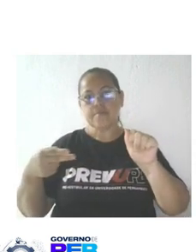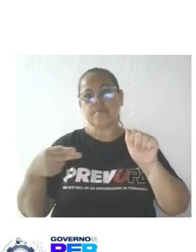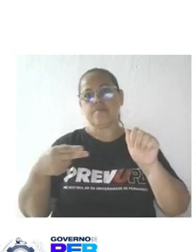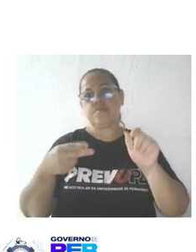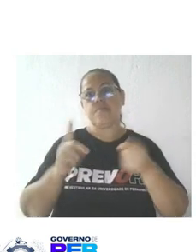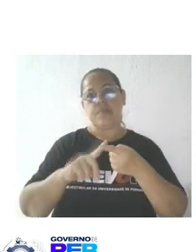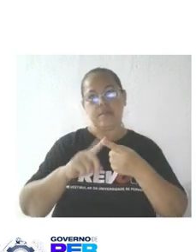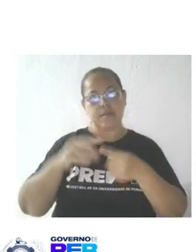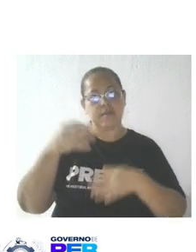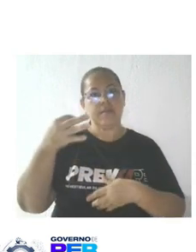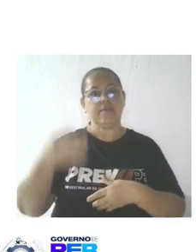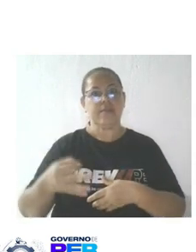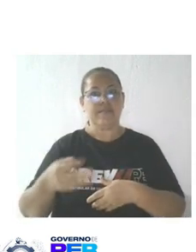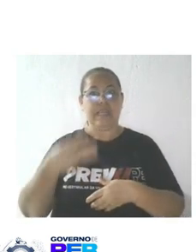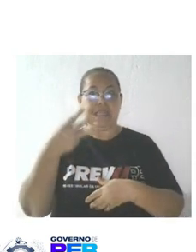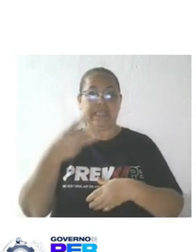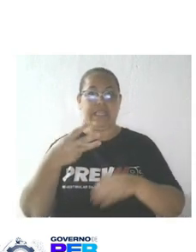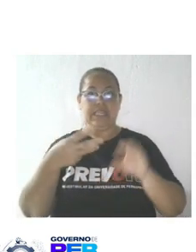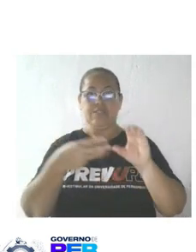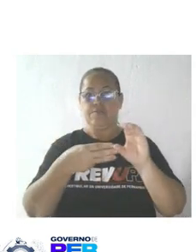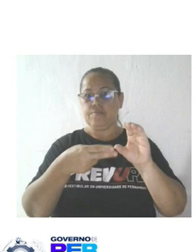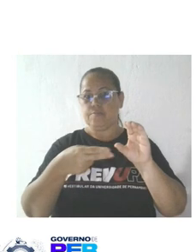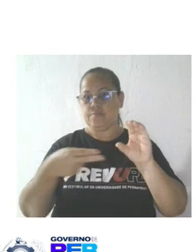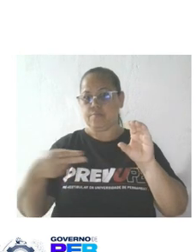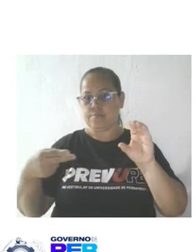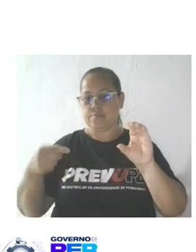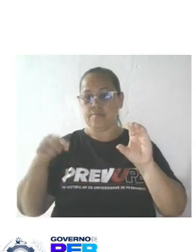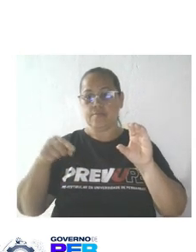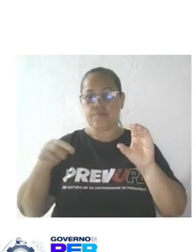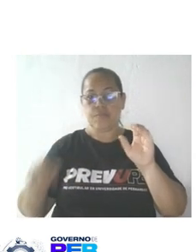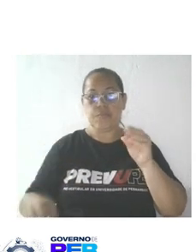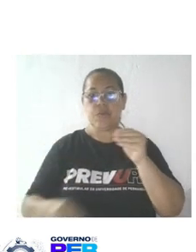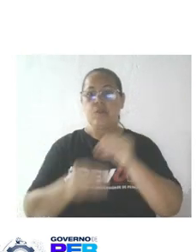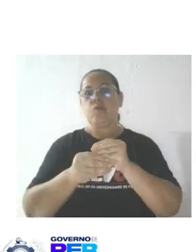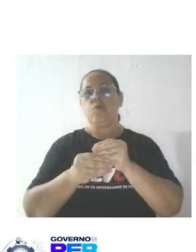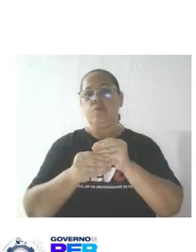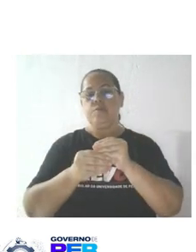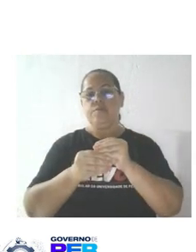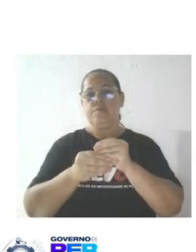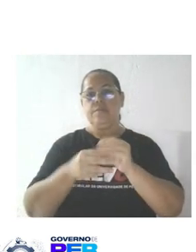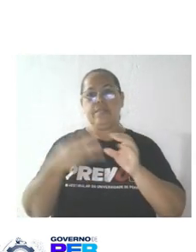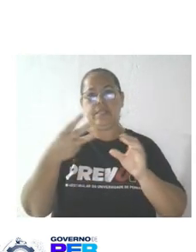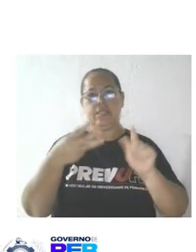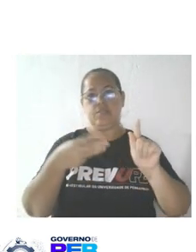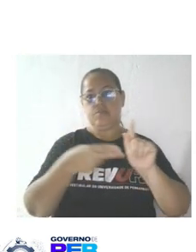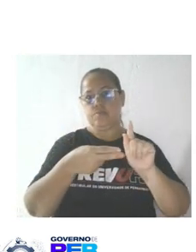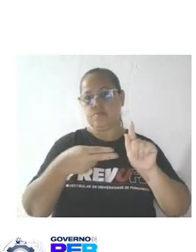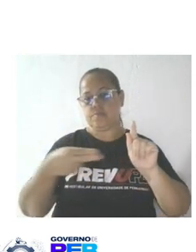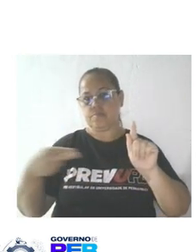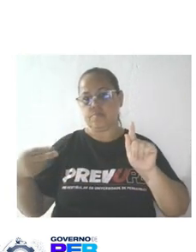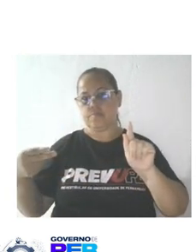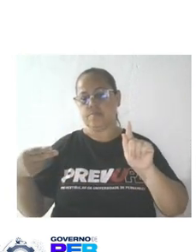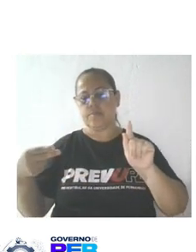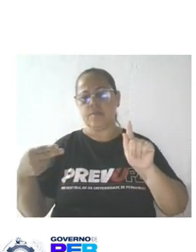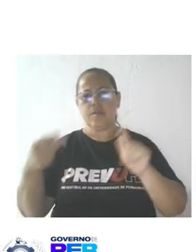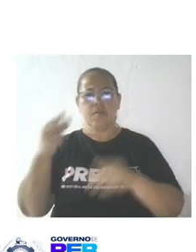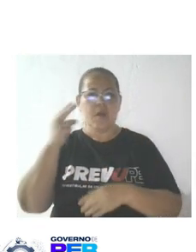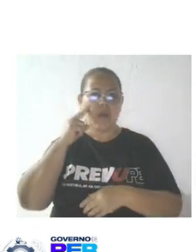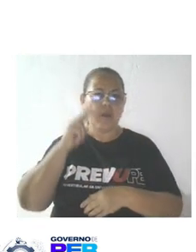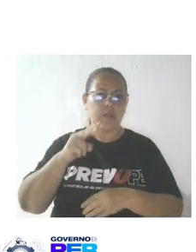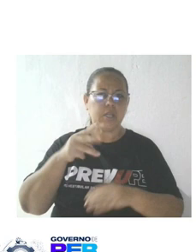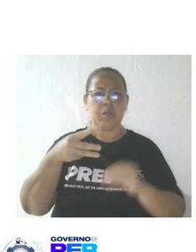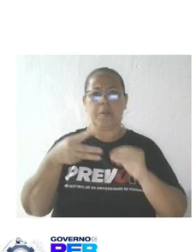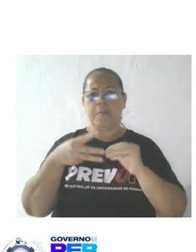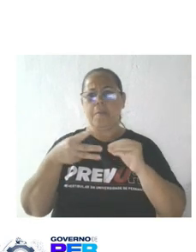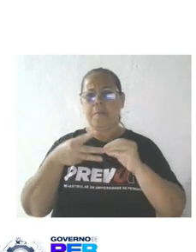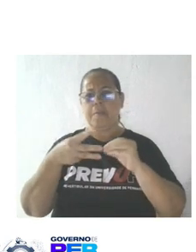correta. Tenho três citosinas aqui complementadas por três guaninas. E olhando o restante da molécula, pessoal,